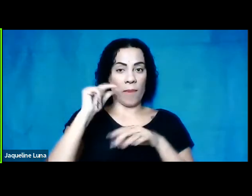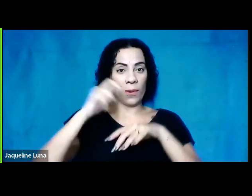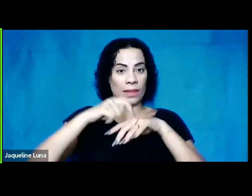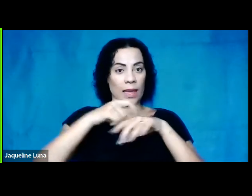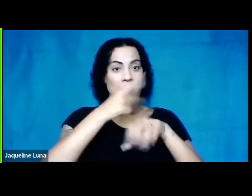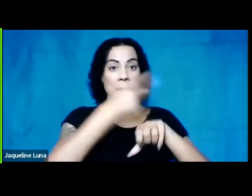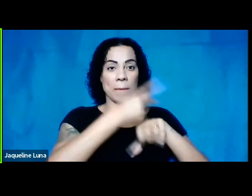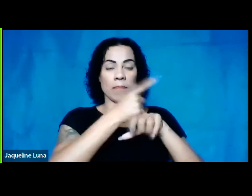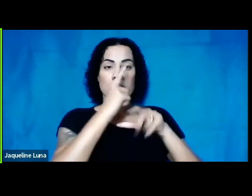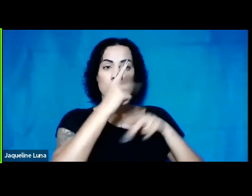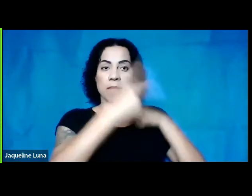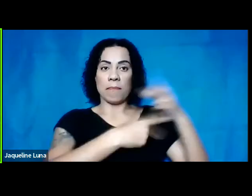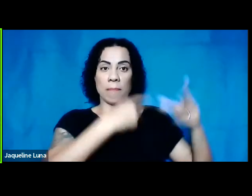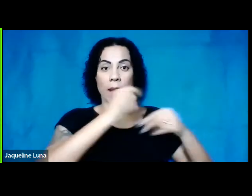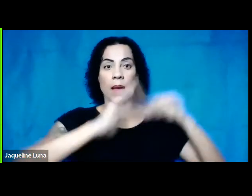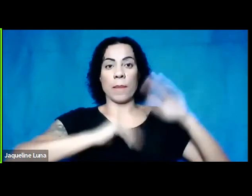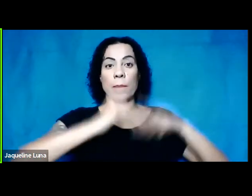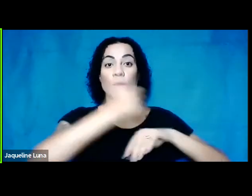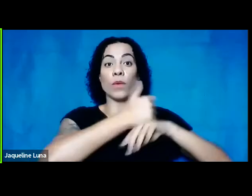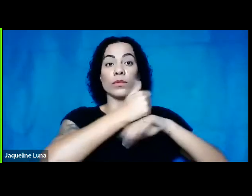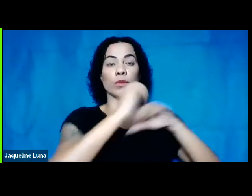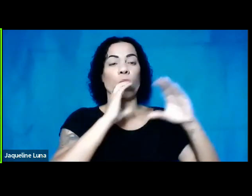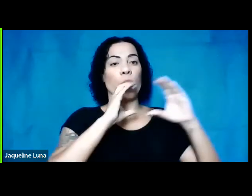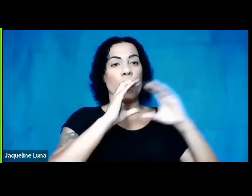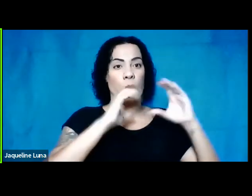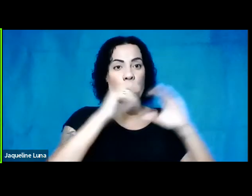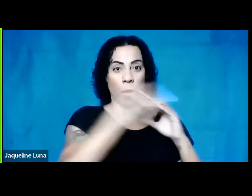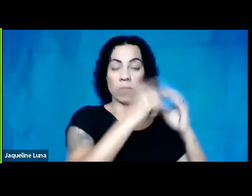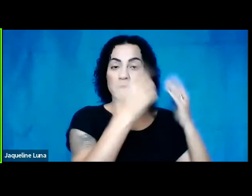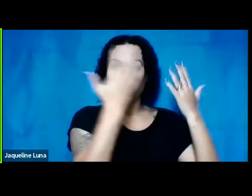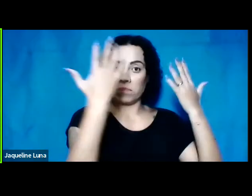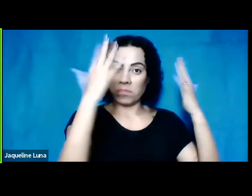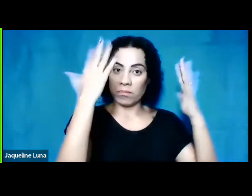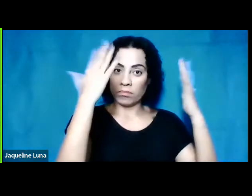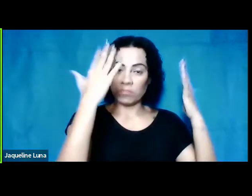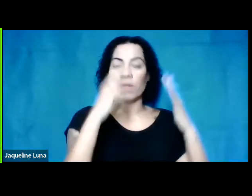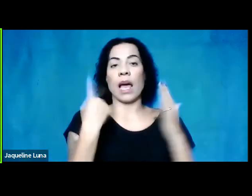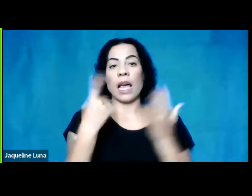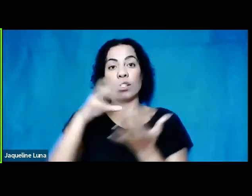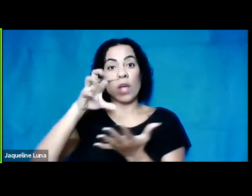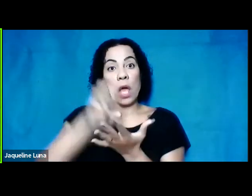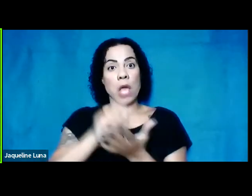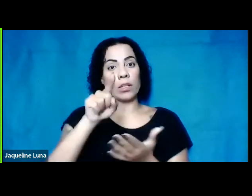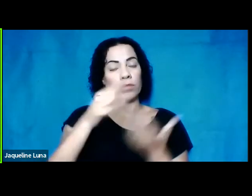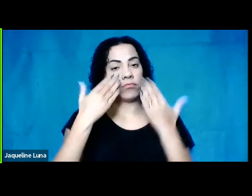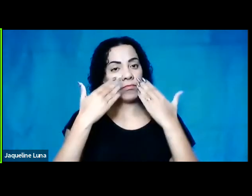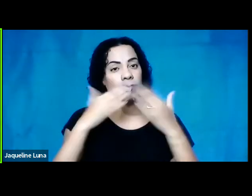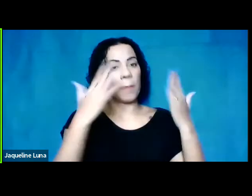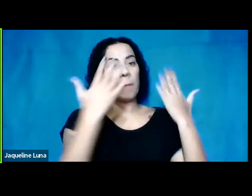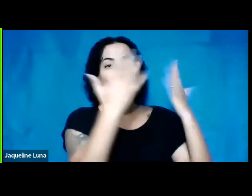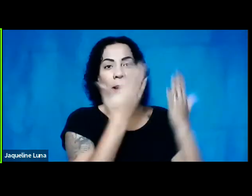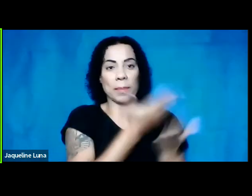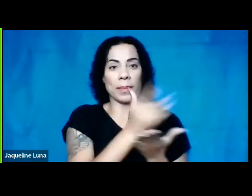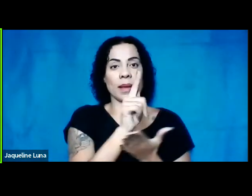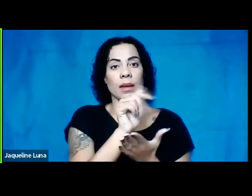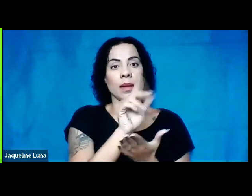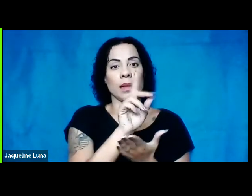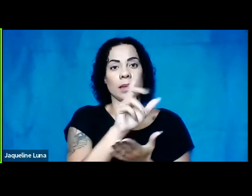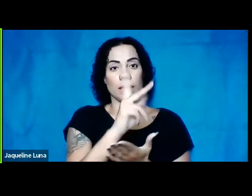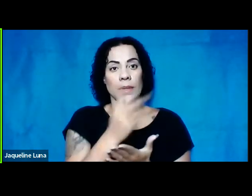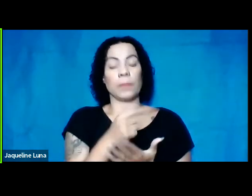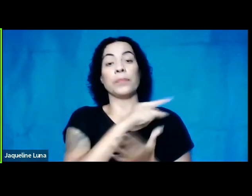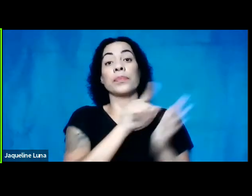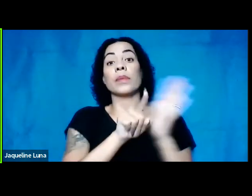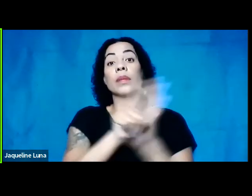de Rondônia como profissional de comunicação. Parabéns, a gente registra aqui publicamente, Gadelha. Ele pergunta, Elisa,